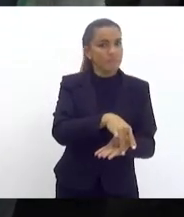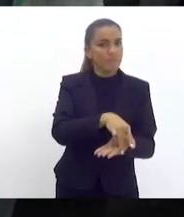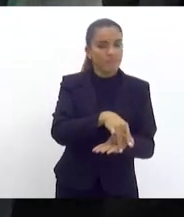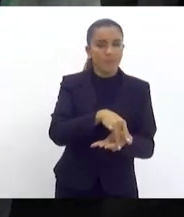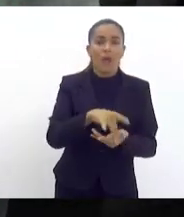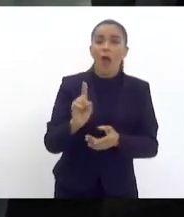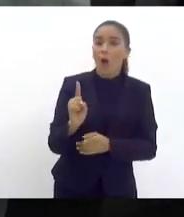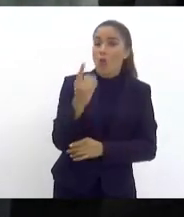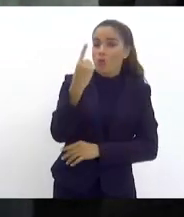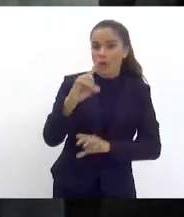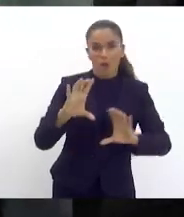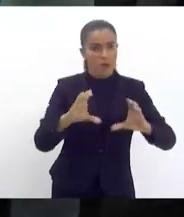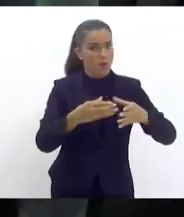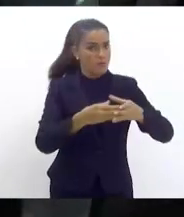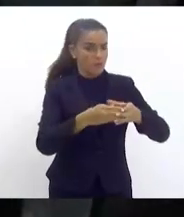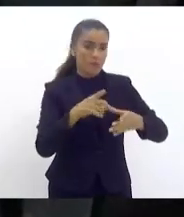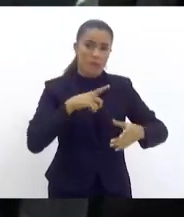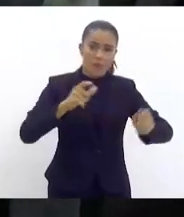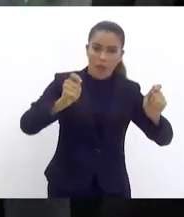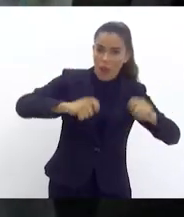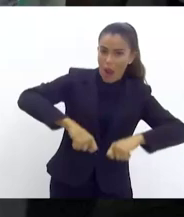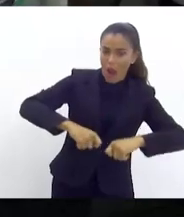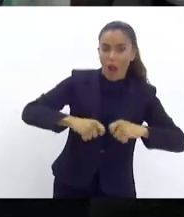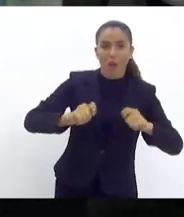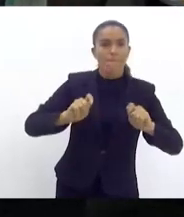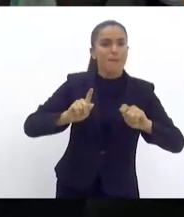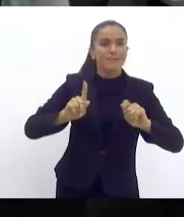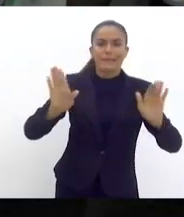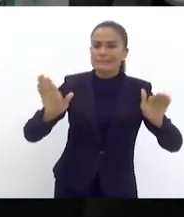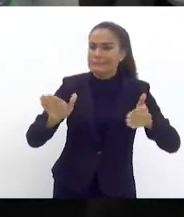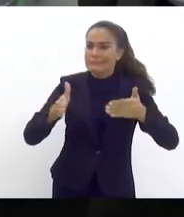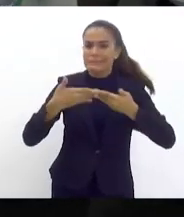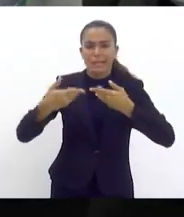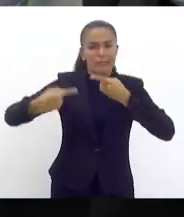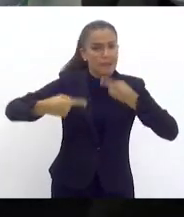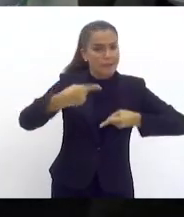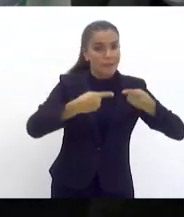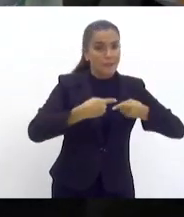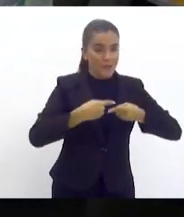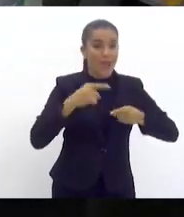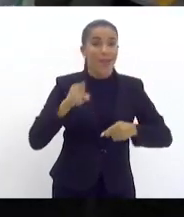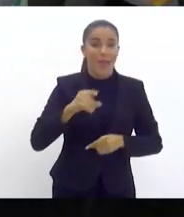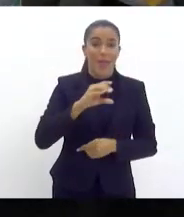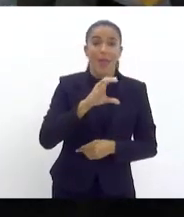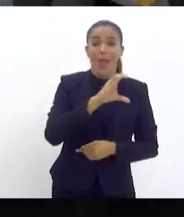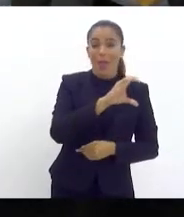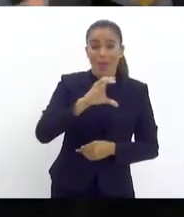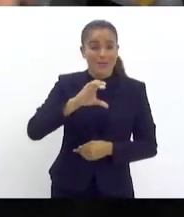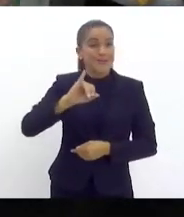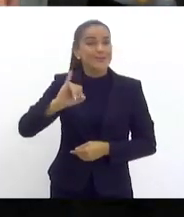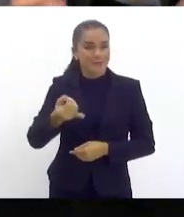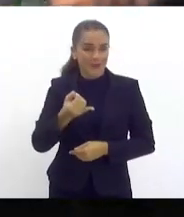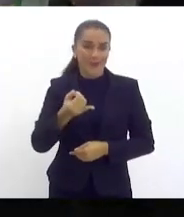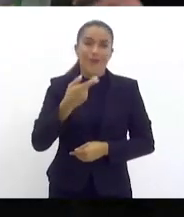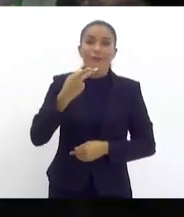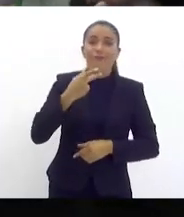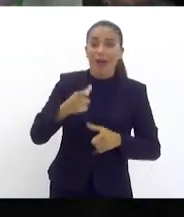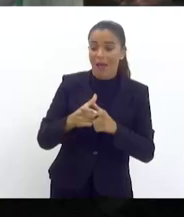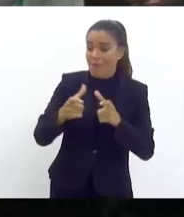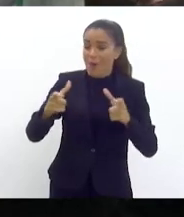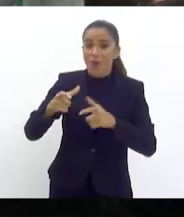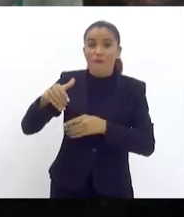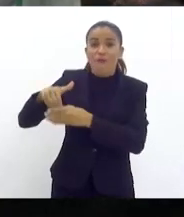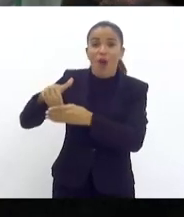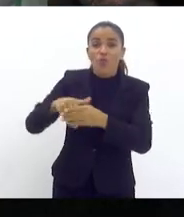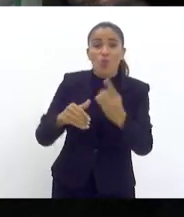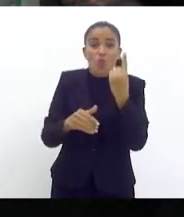a única comissão que tem a capacidade de encerrar a discussão na sua essência é a Comissão de Constituição e Justiça, quando declara por unanimidade que, se tiver um